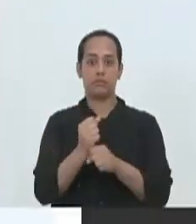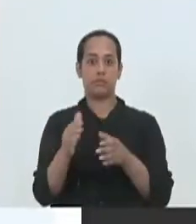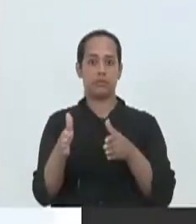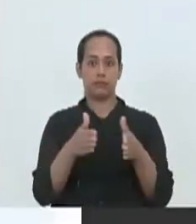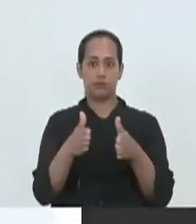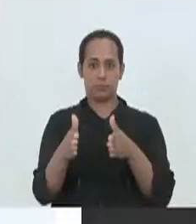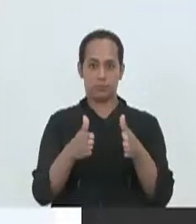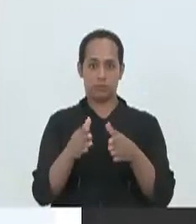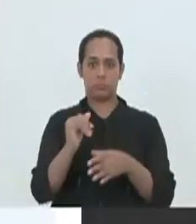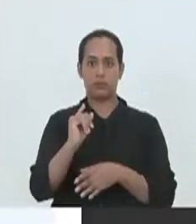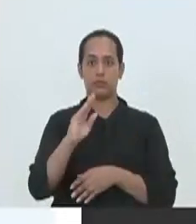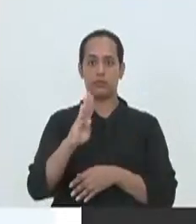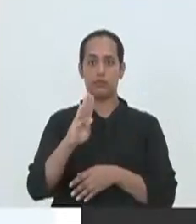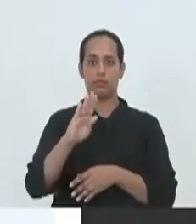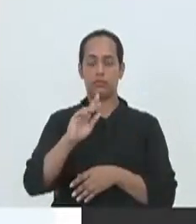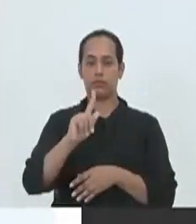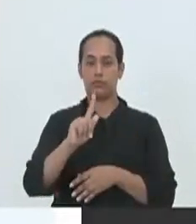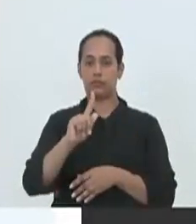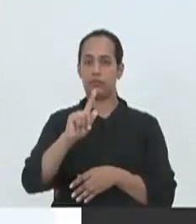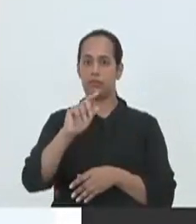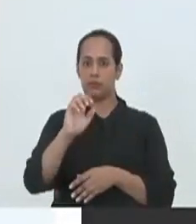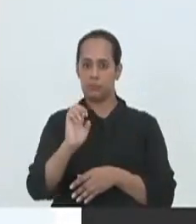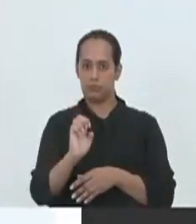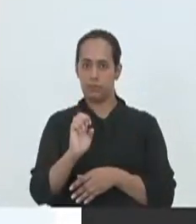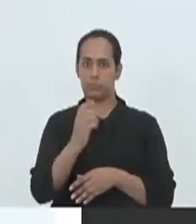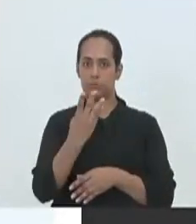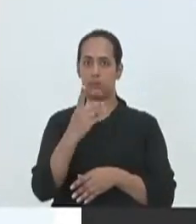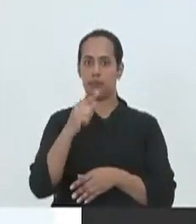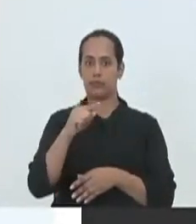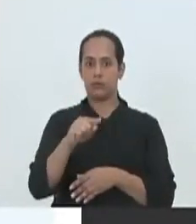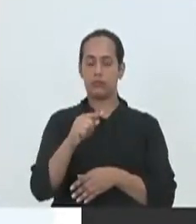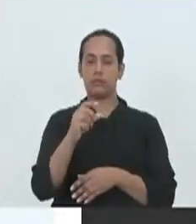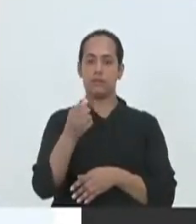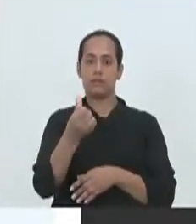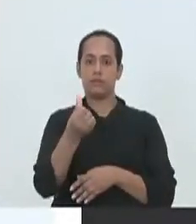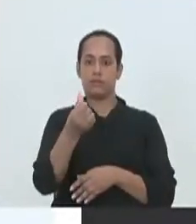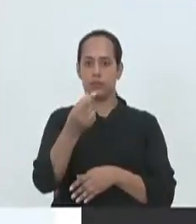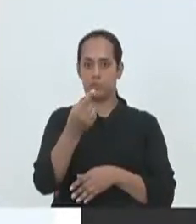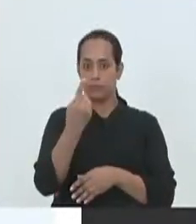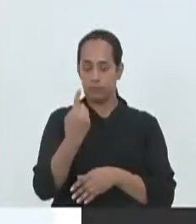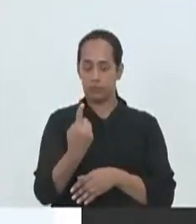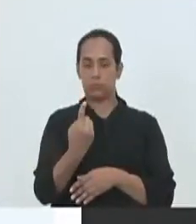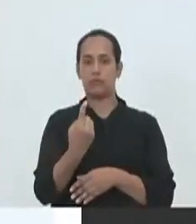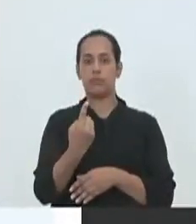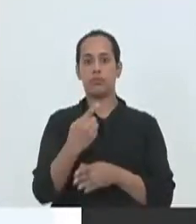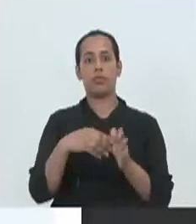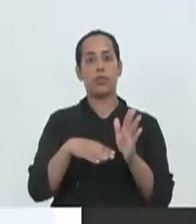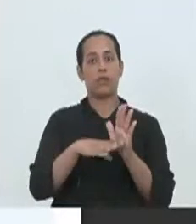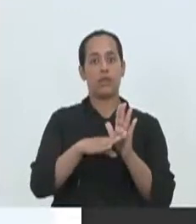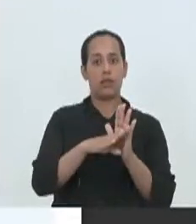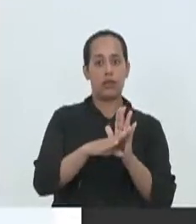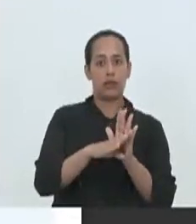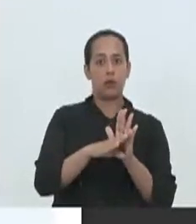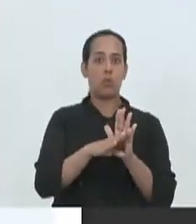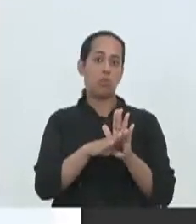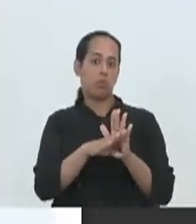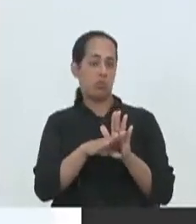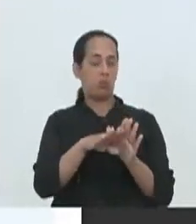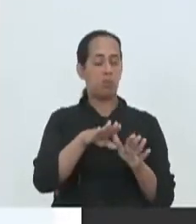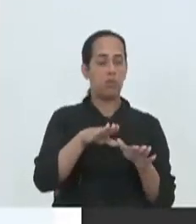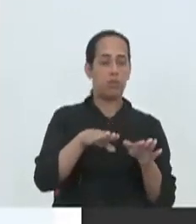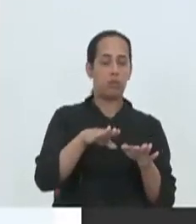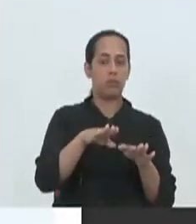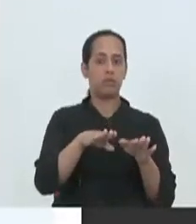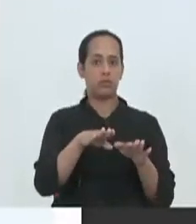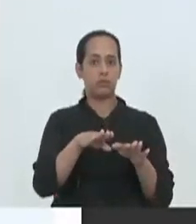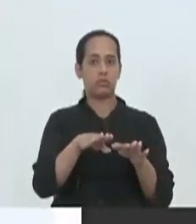4.61 Ou seja a receita corrente cresceu menos do que a inflação não teve crescimento real já as